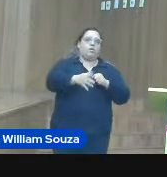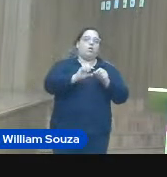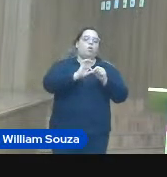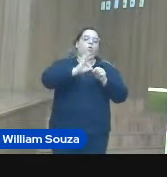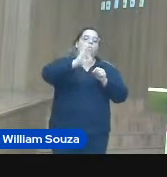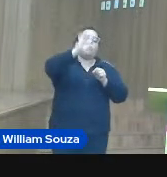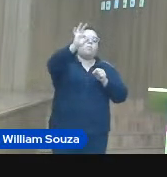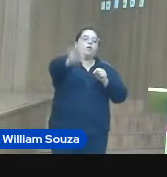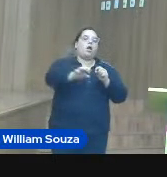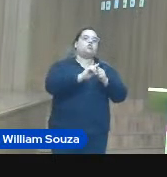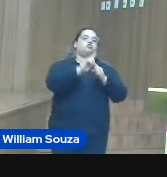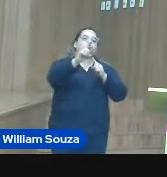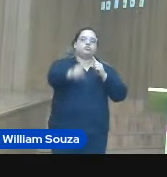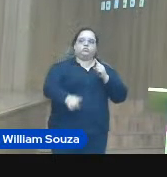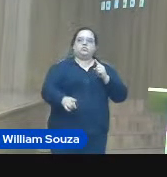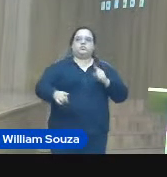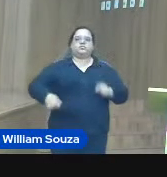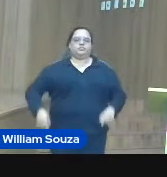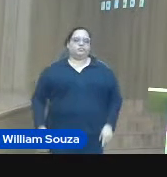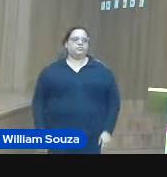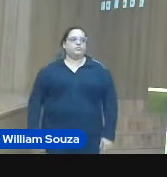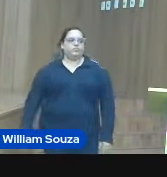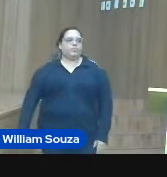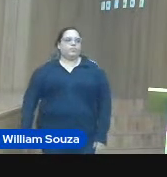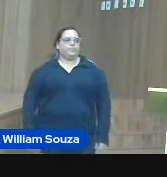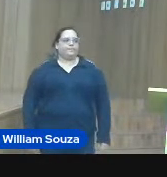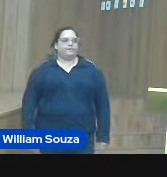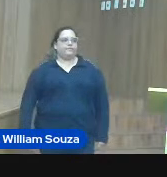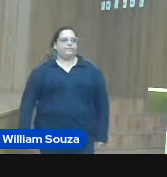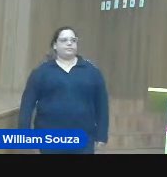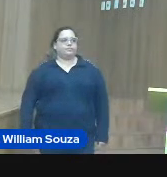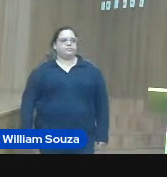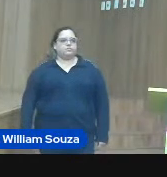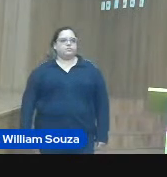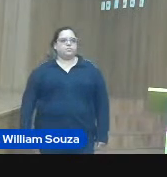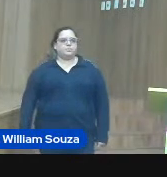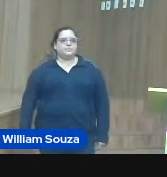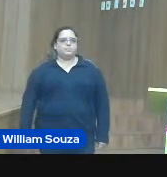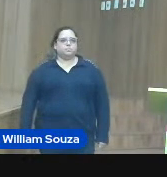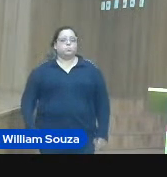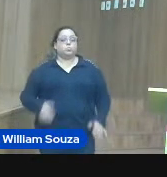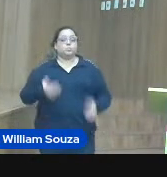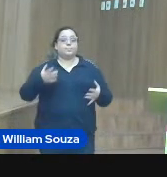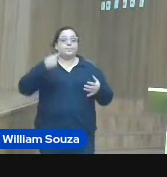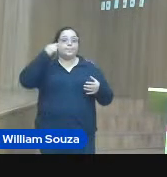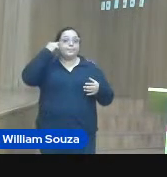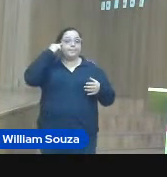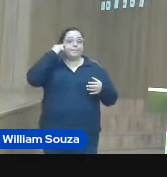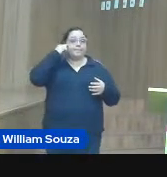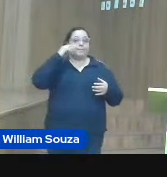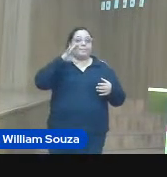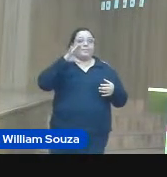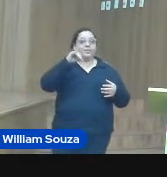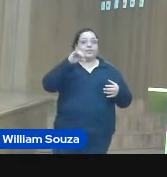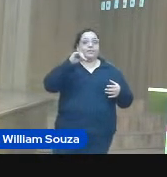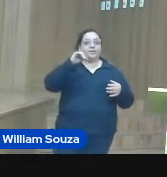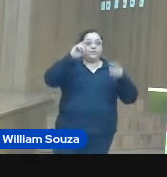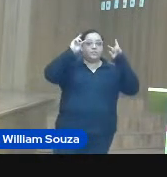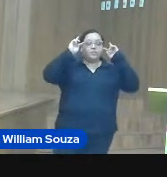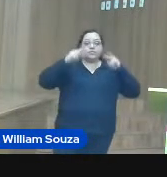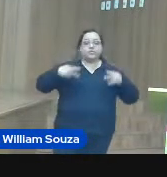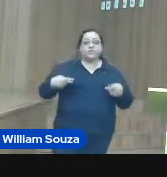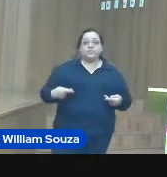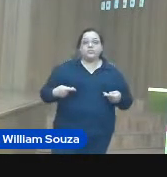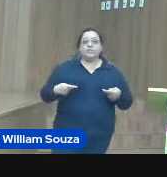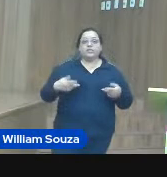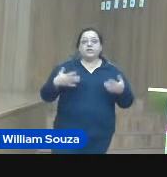Então, o que eu quero falar para vocês é que se eu penso a matemática como uma ciência humana cujo fim é o bem